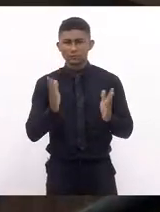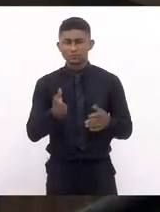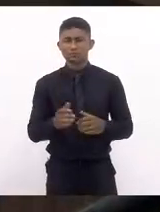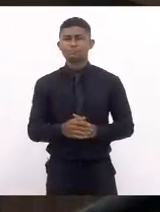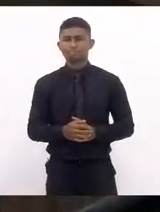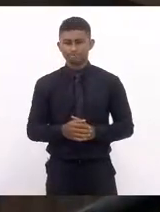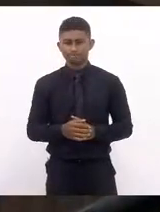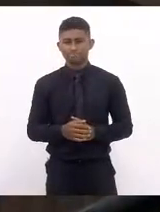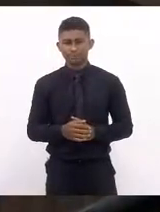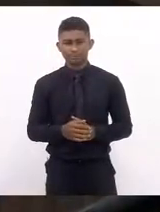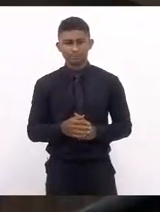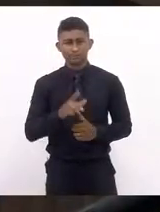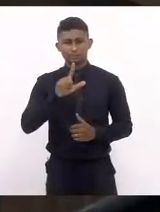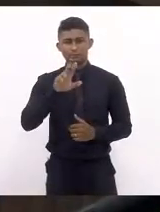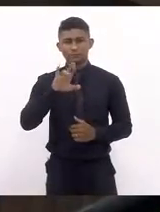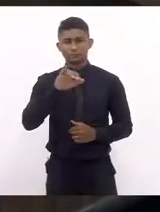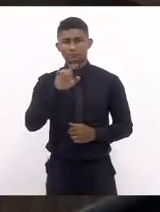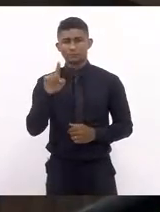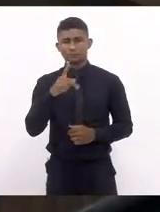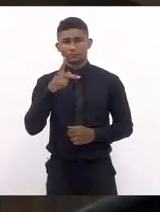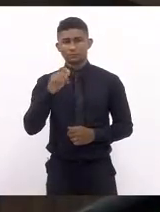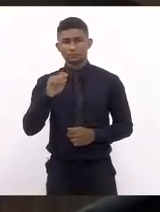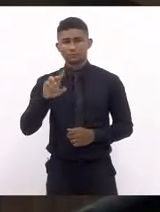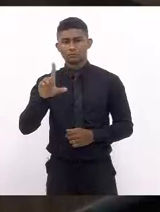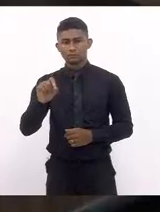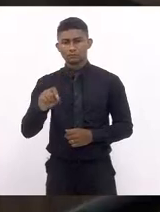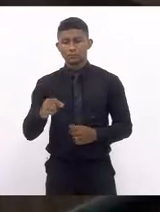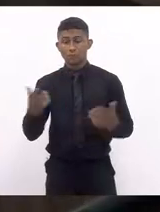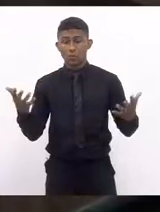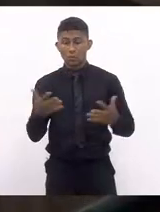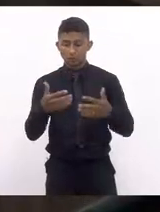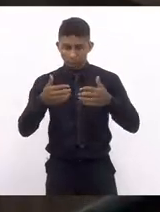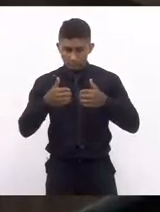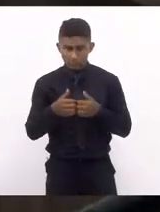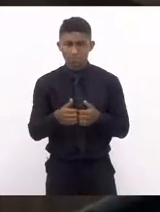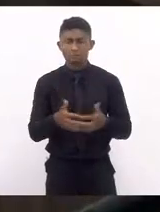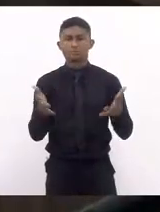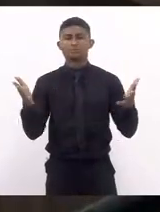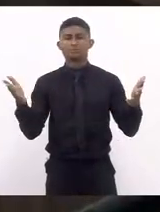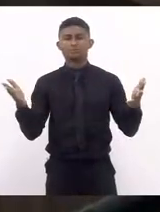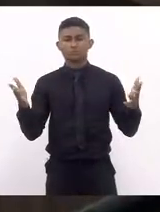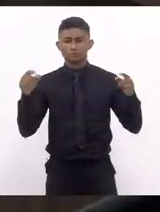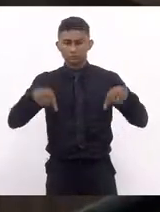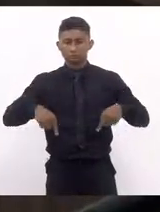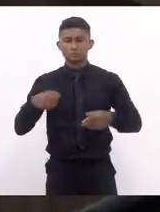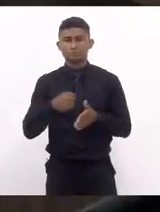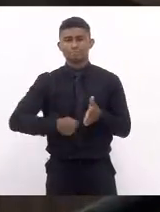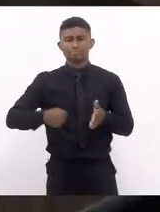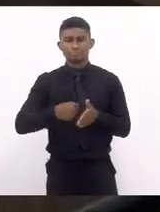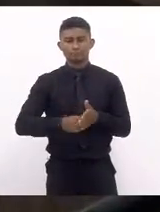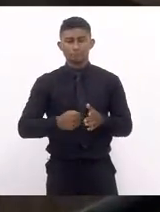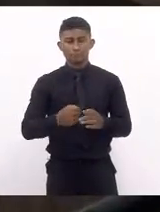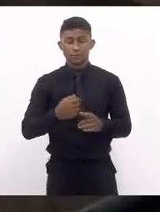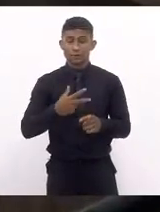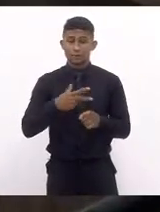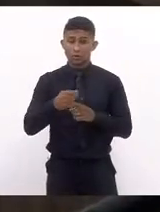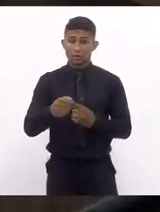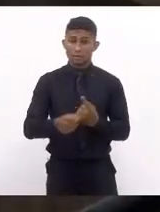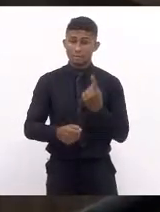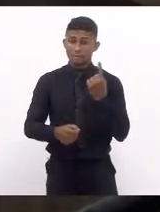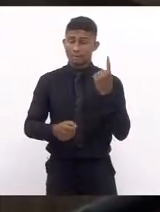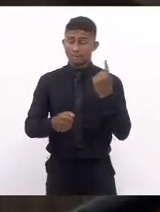cano dessa casa Deputado nos Paulo é o início de uma luta com essa primeira vitória